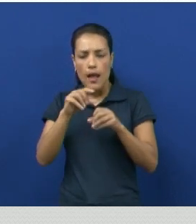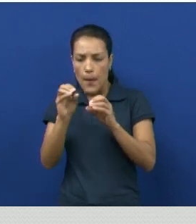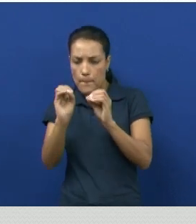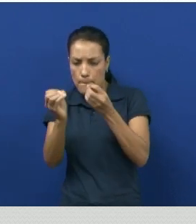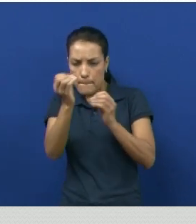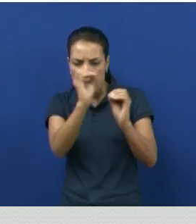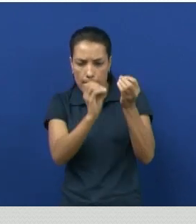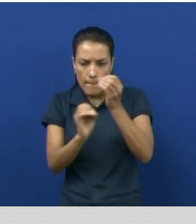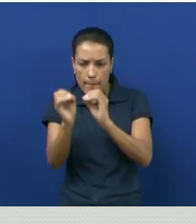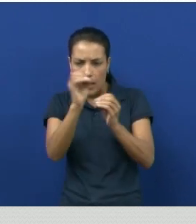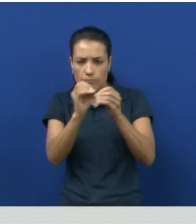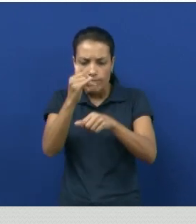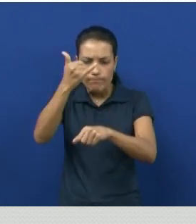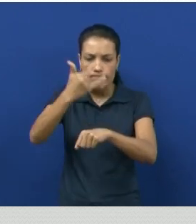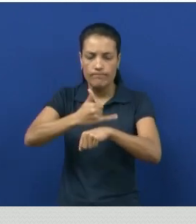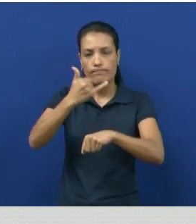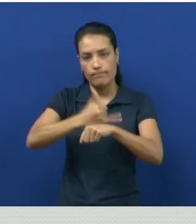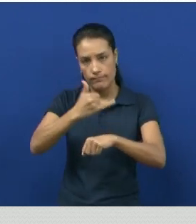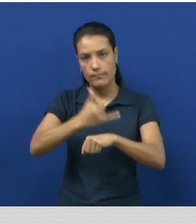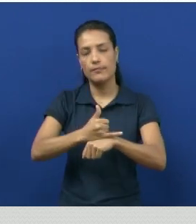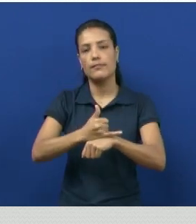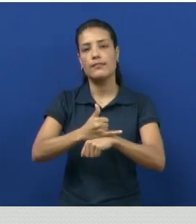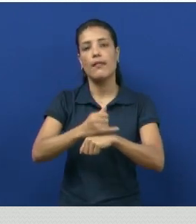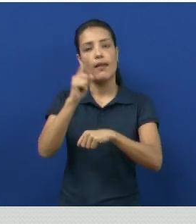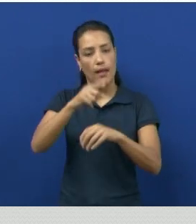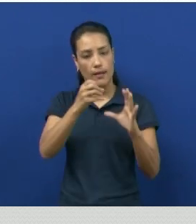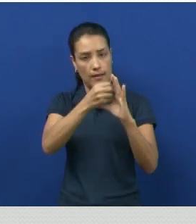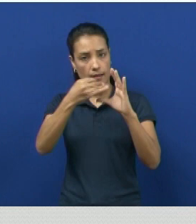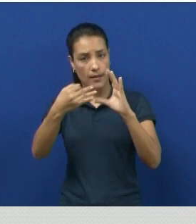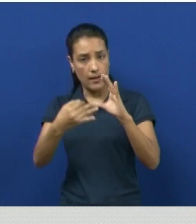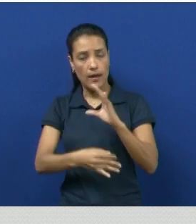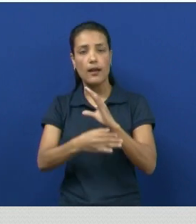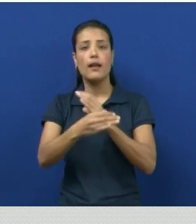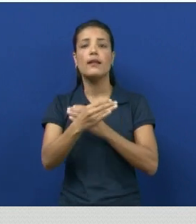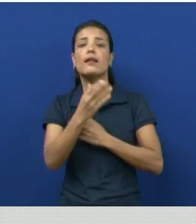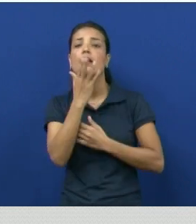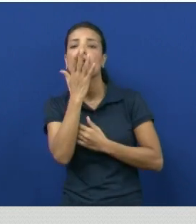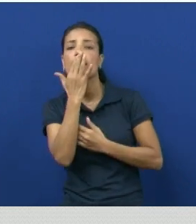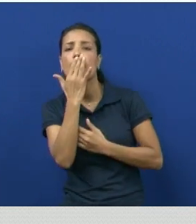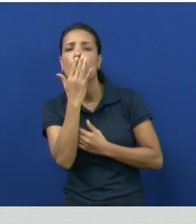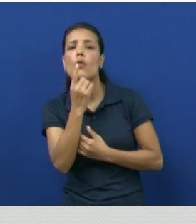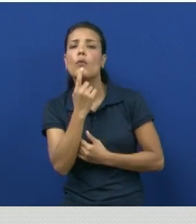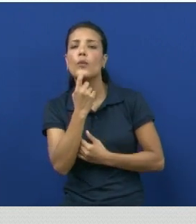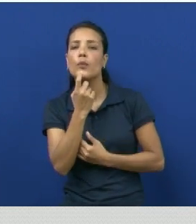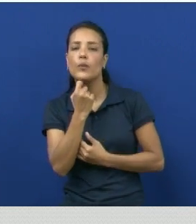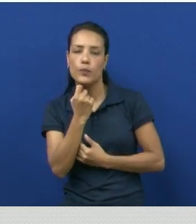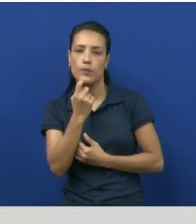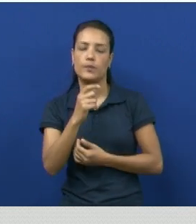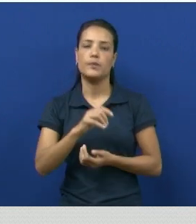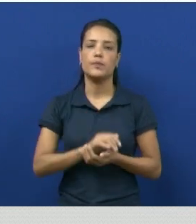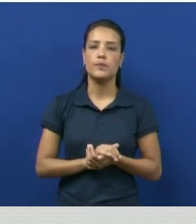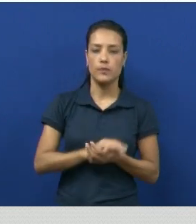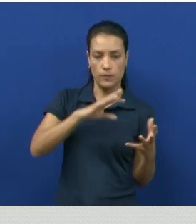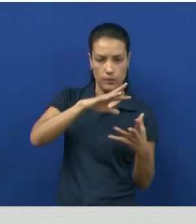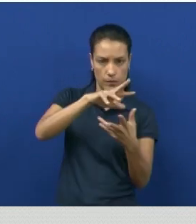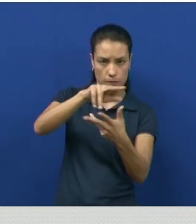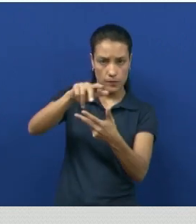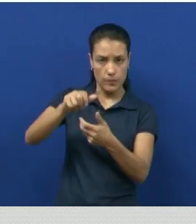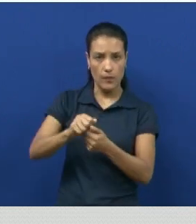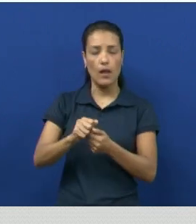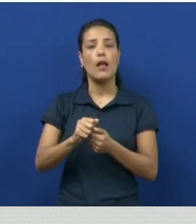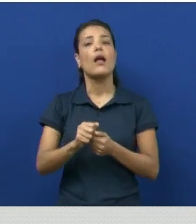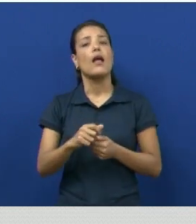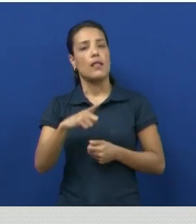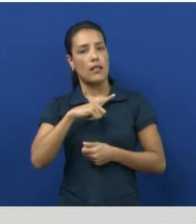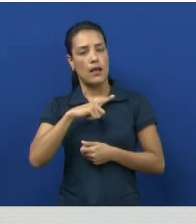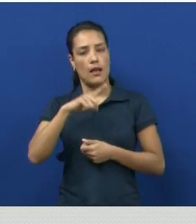ferro. E essas partículas de ferro é o que caracteriza a sua coloração um pouco avermelhada. Esse planeta é bastante rico